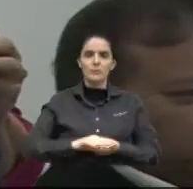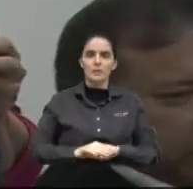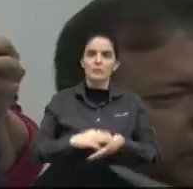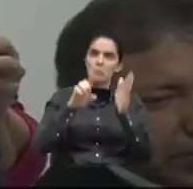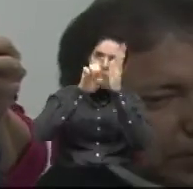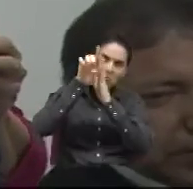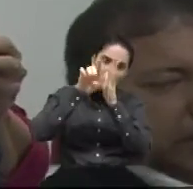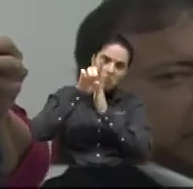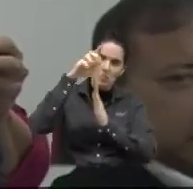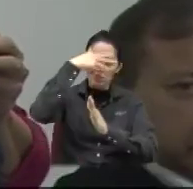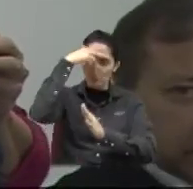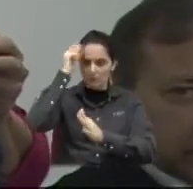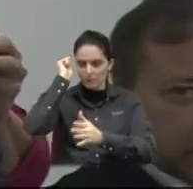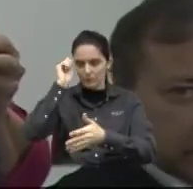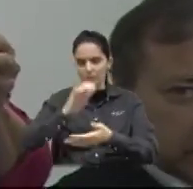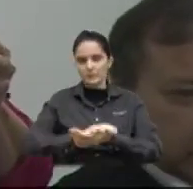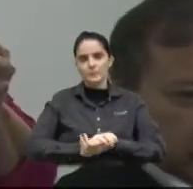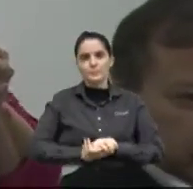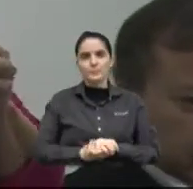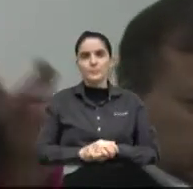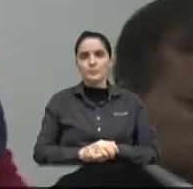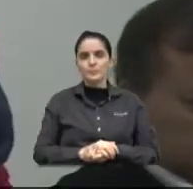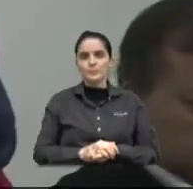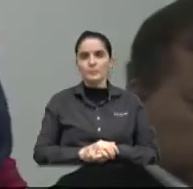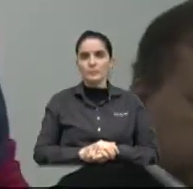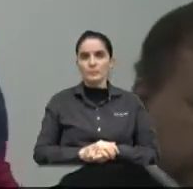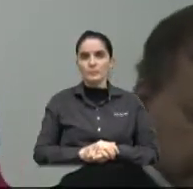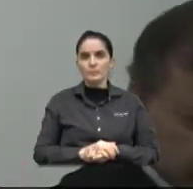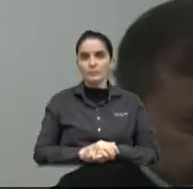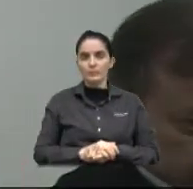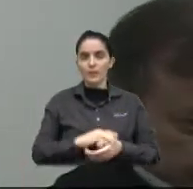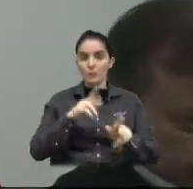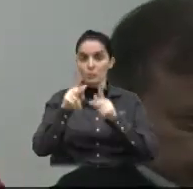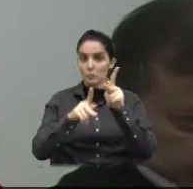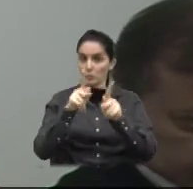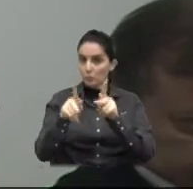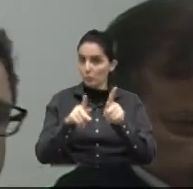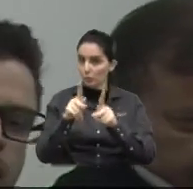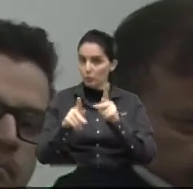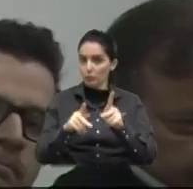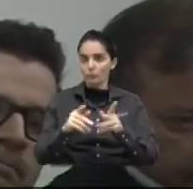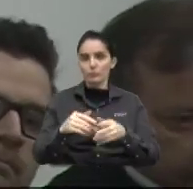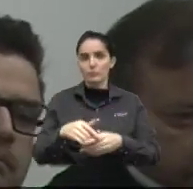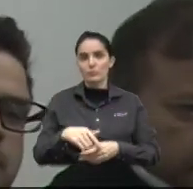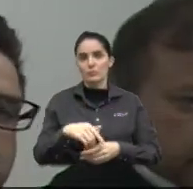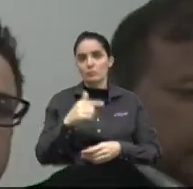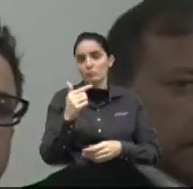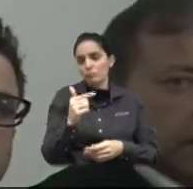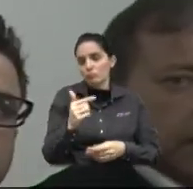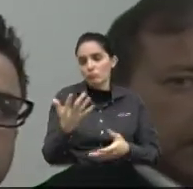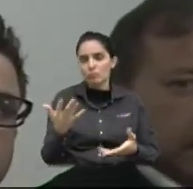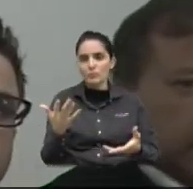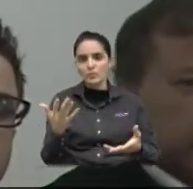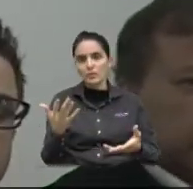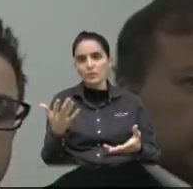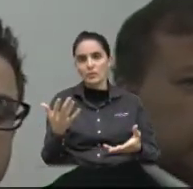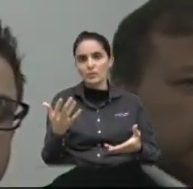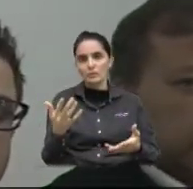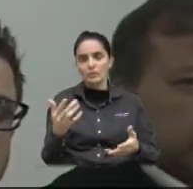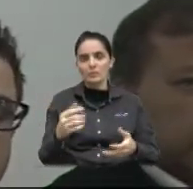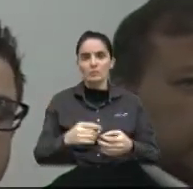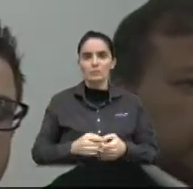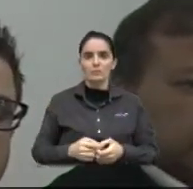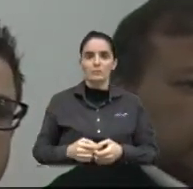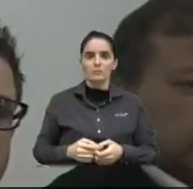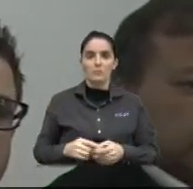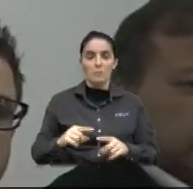e essa é uma dificuldade que muitas vezes a população não tem mais que os vereadores dentro dessa casa tem